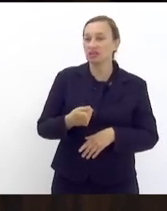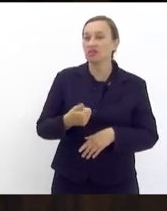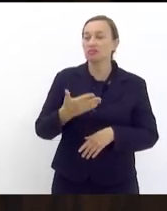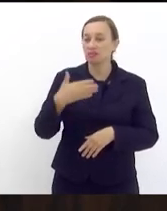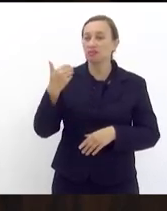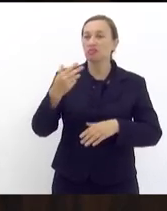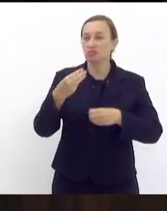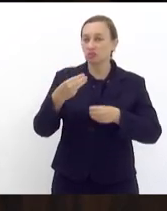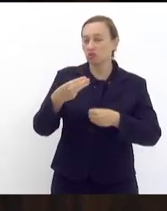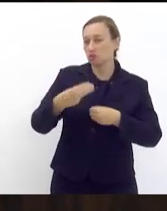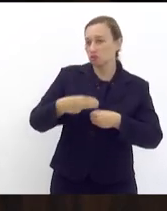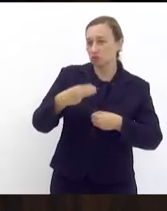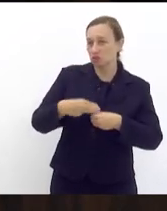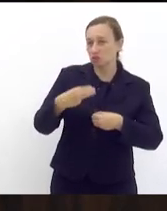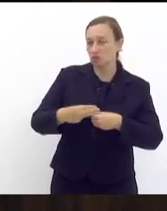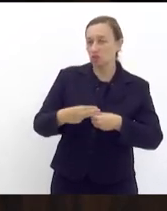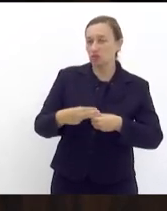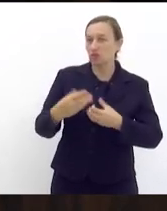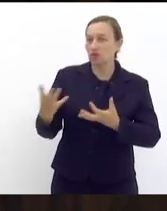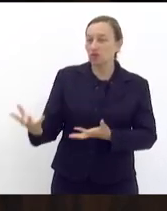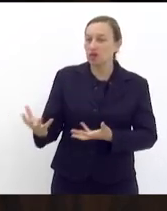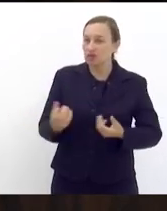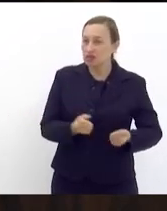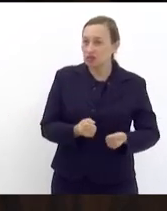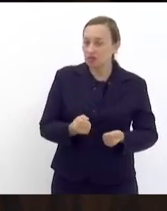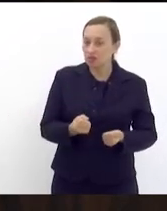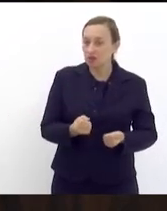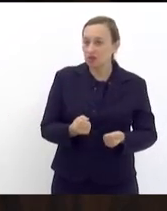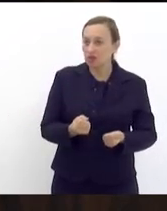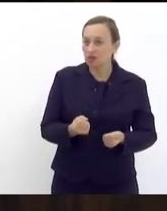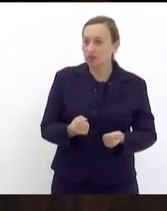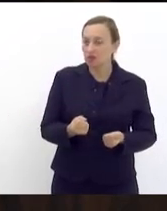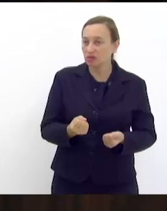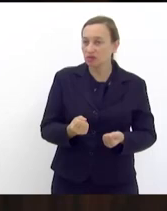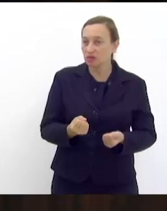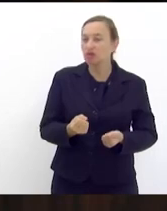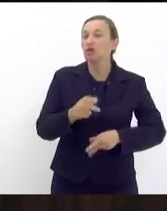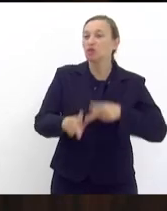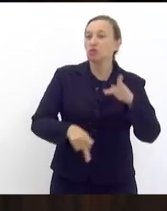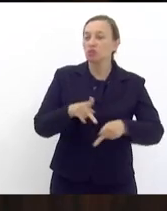município e que vem sendo percebido pela população de todo o estado.